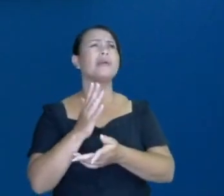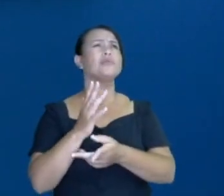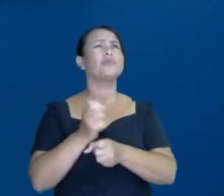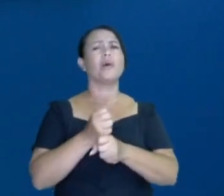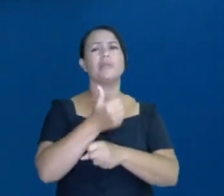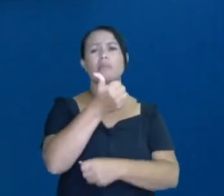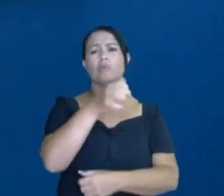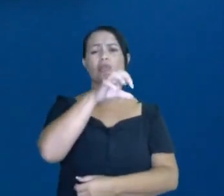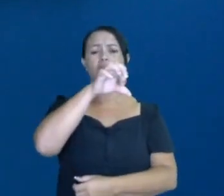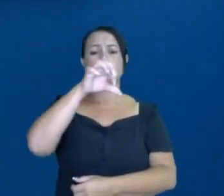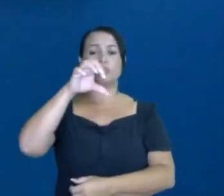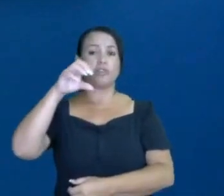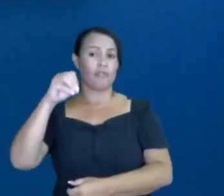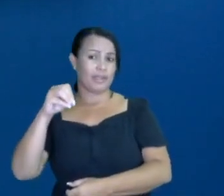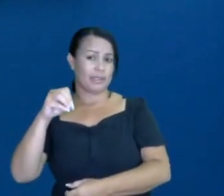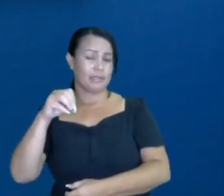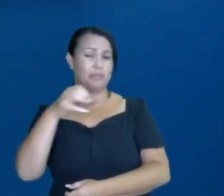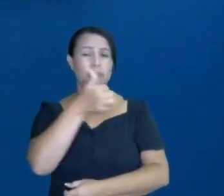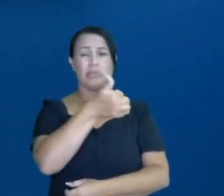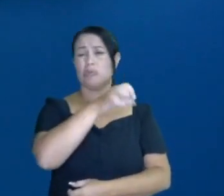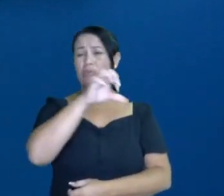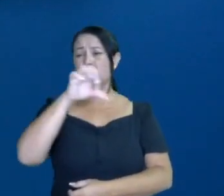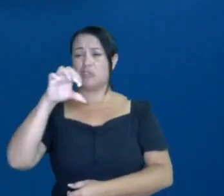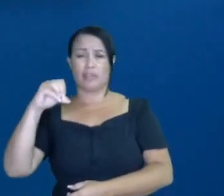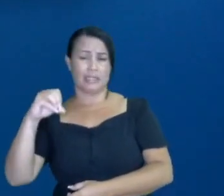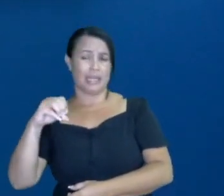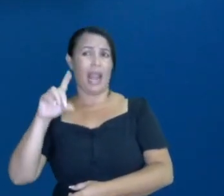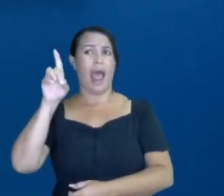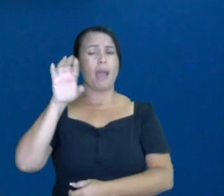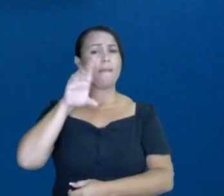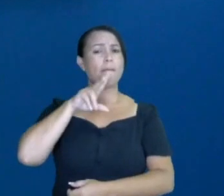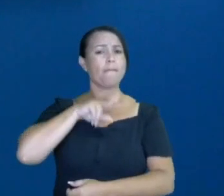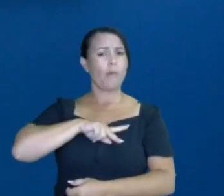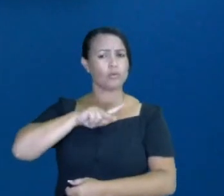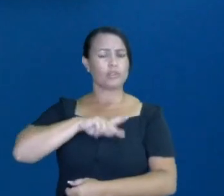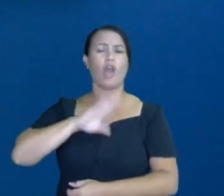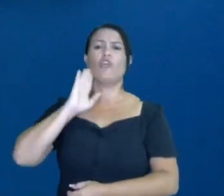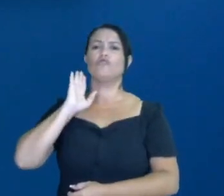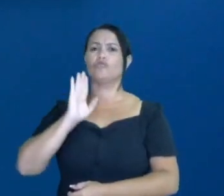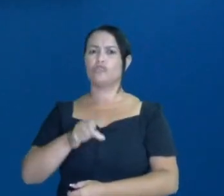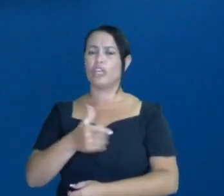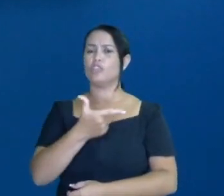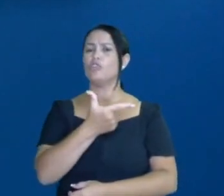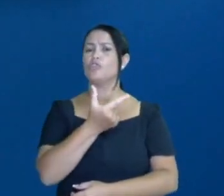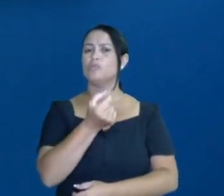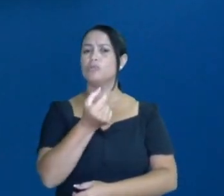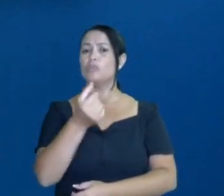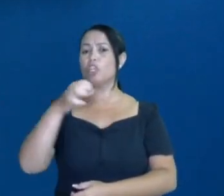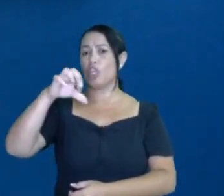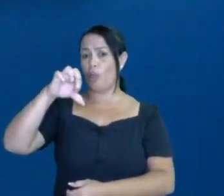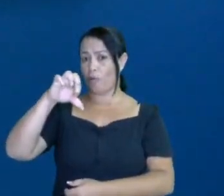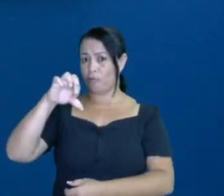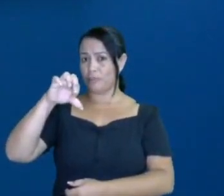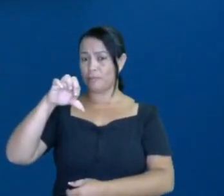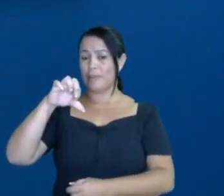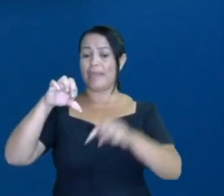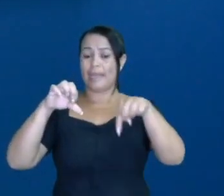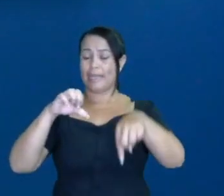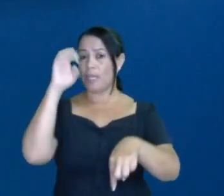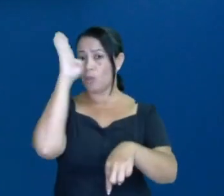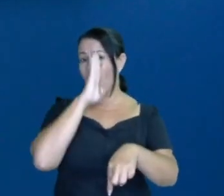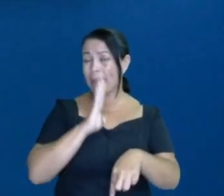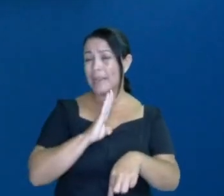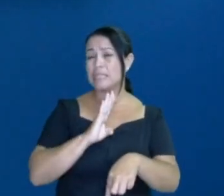essa regra. Lá em Portugal, ela já entrou em vigor em 2009. E no